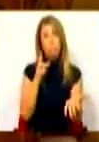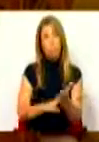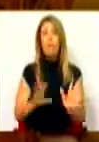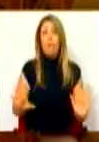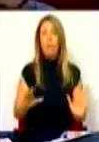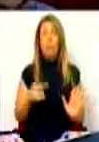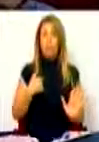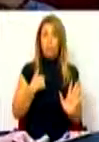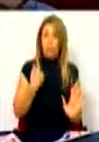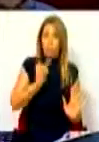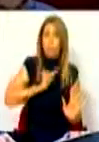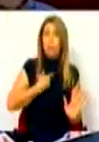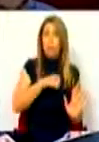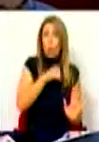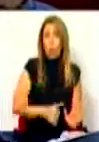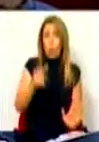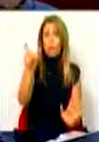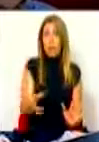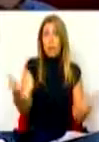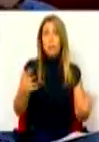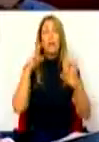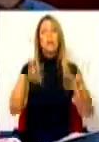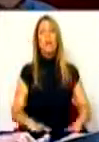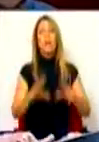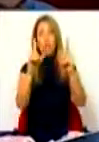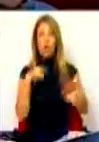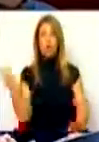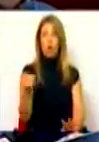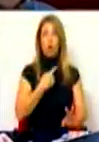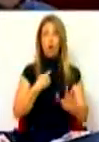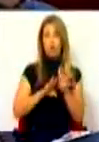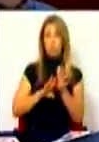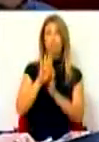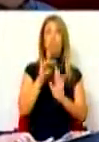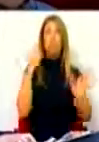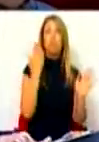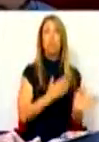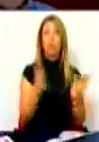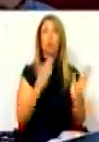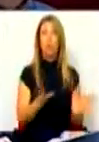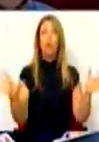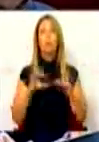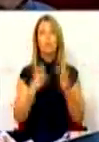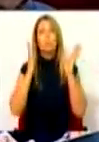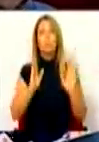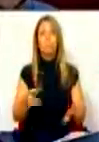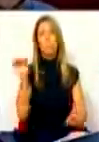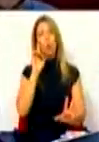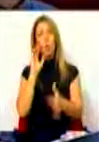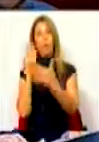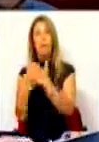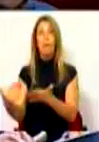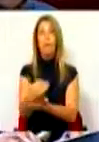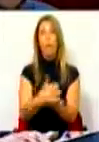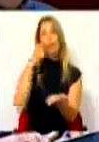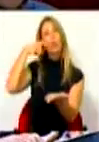concordar consigo. O crescimento da nossa produtividade tem que assentar seguramente na qualificação dos nossos recursos humanos, mas